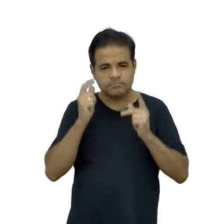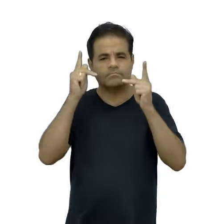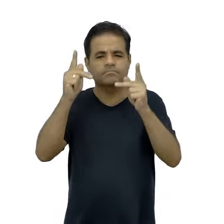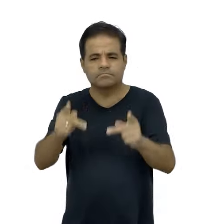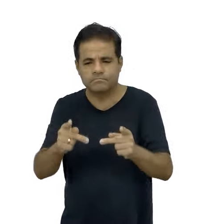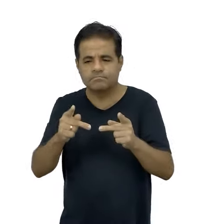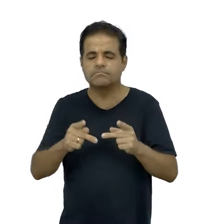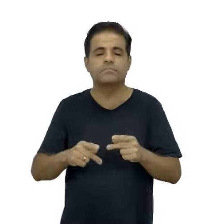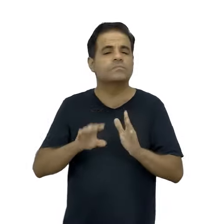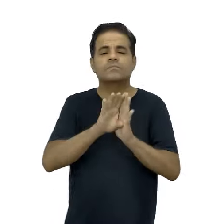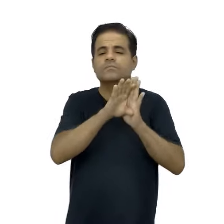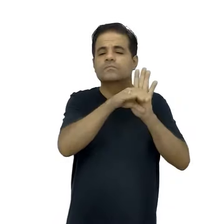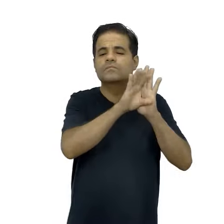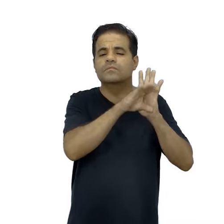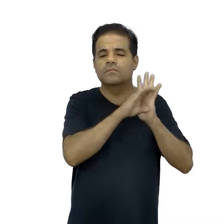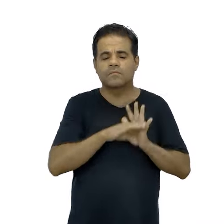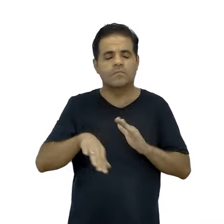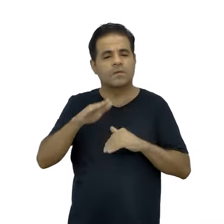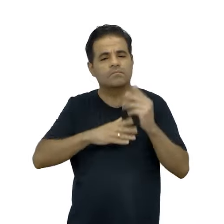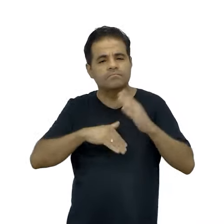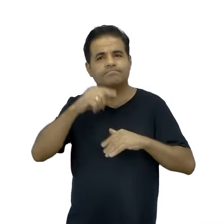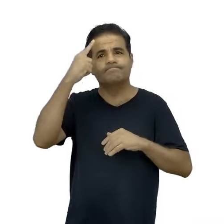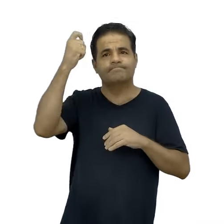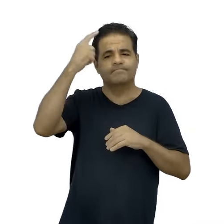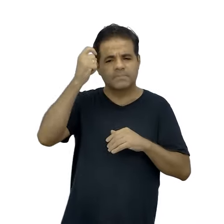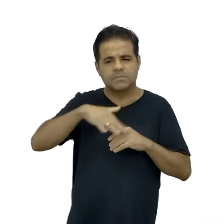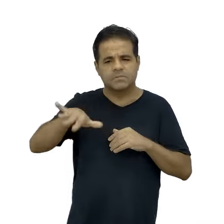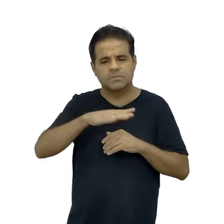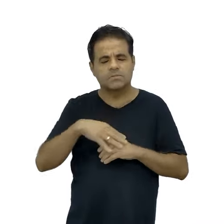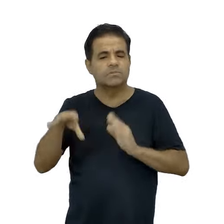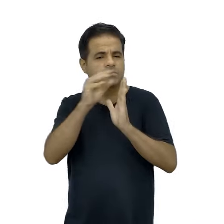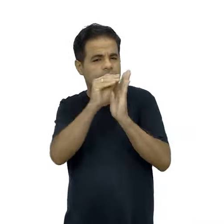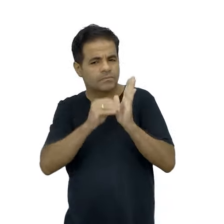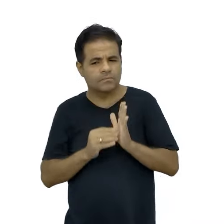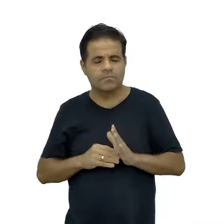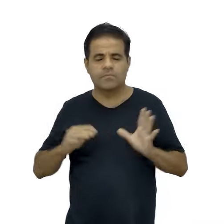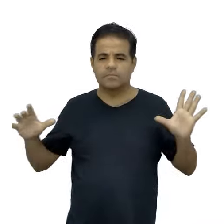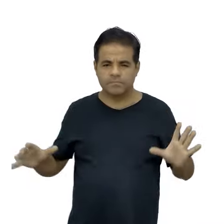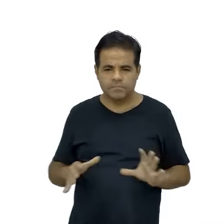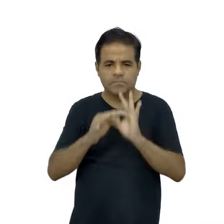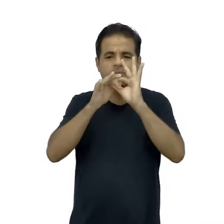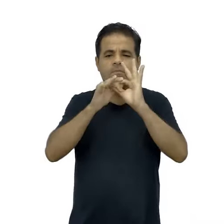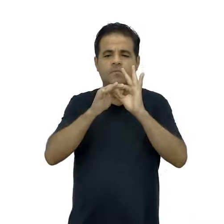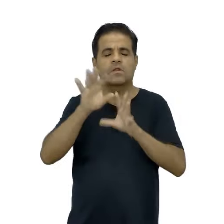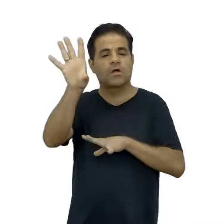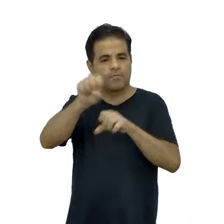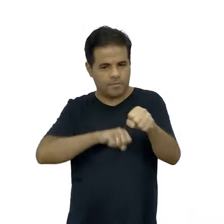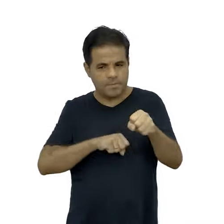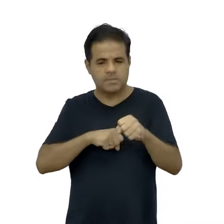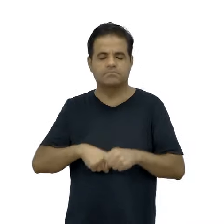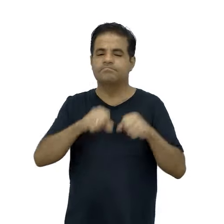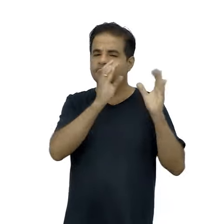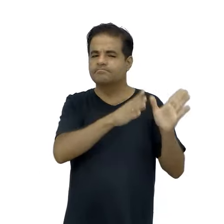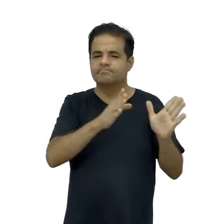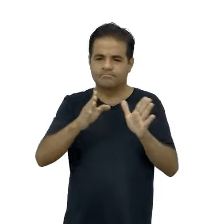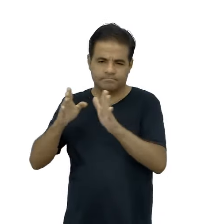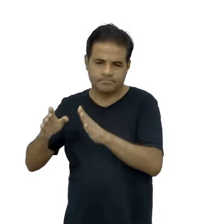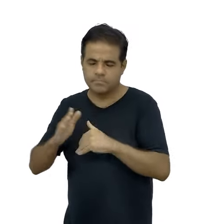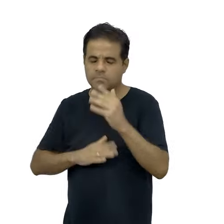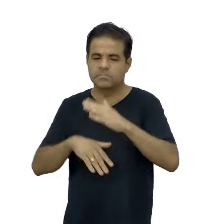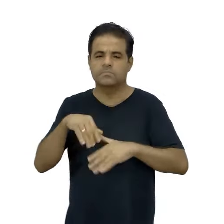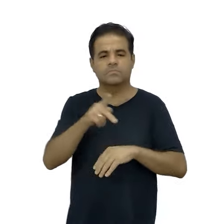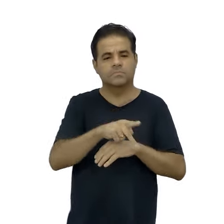os principais conceitos e as ideias que estão ali interligadas com a formação de etapa que vocês tiveram com